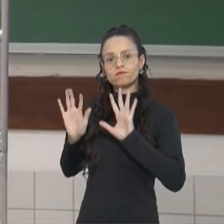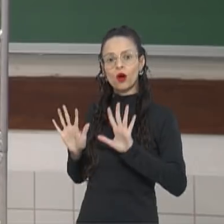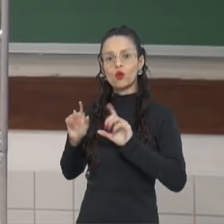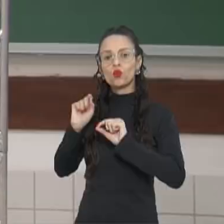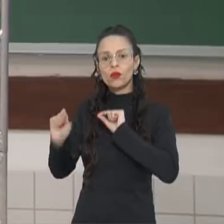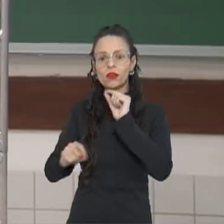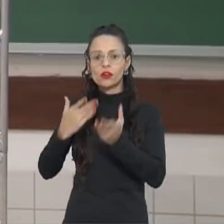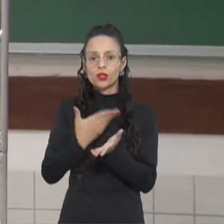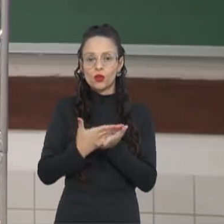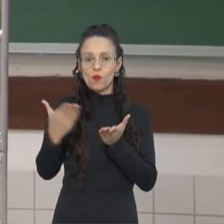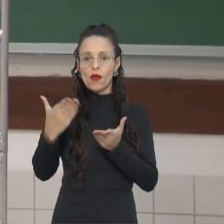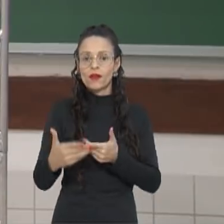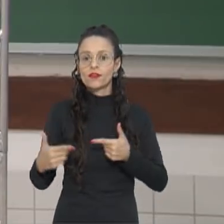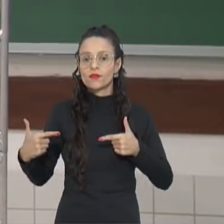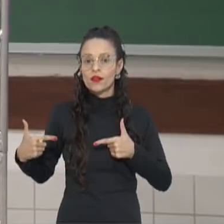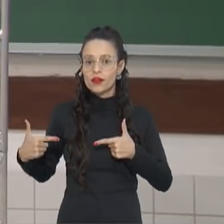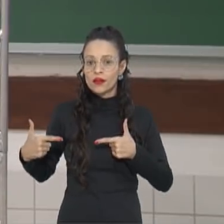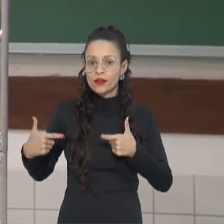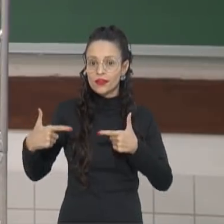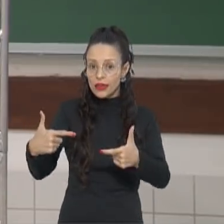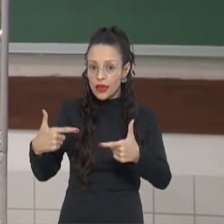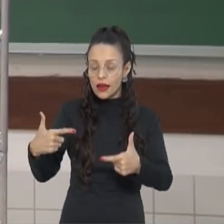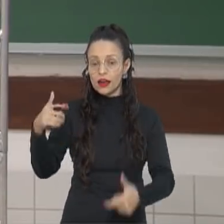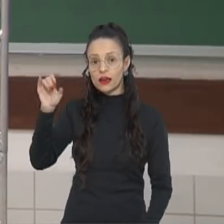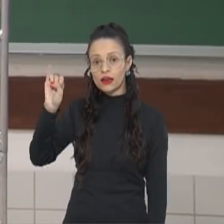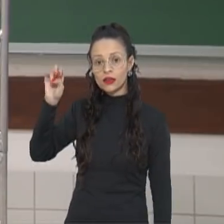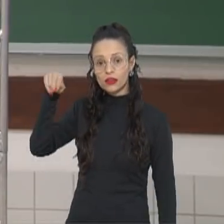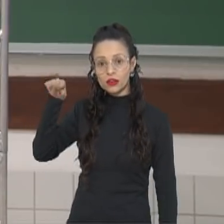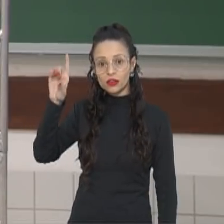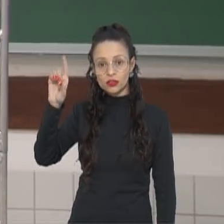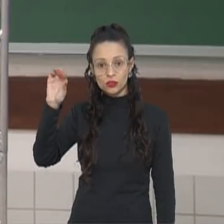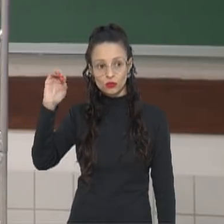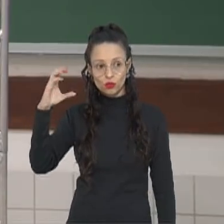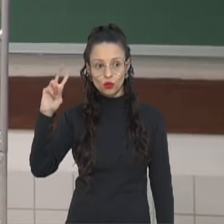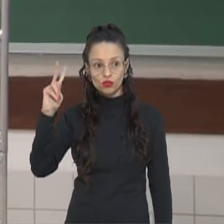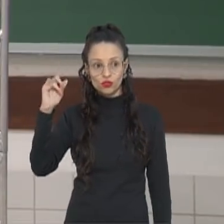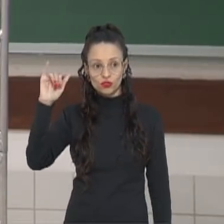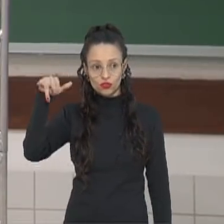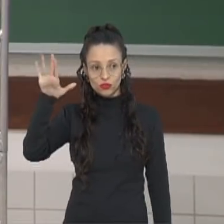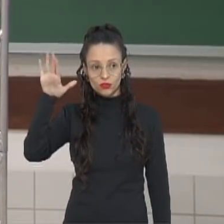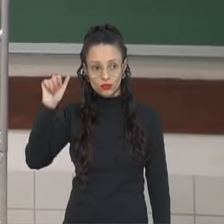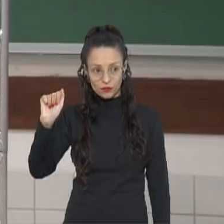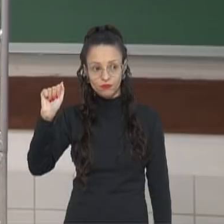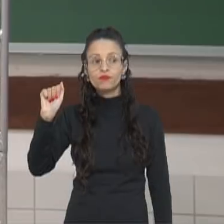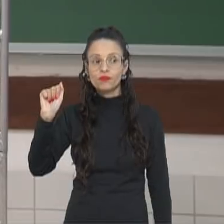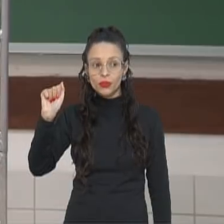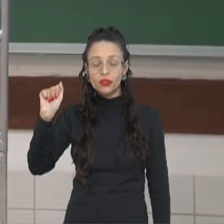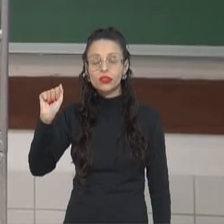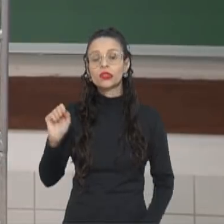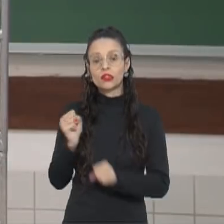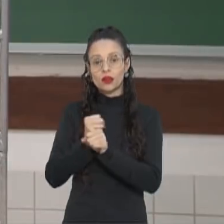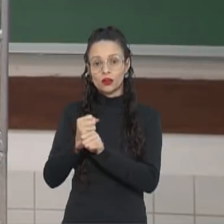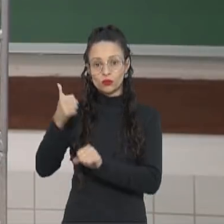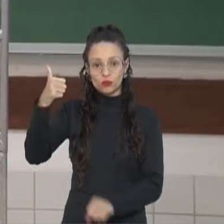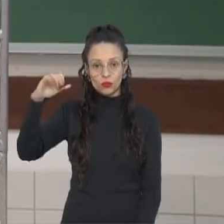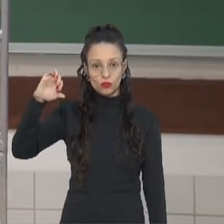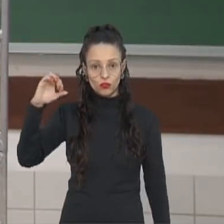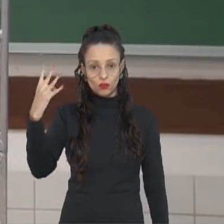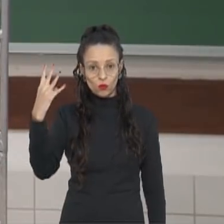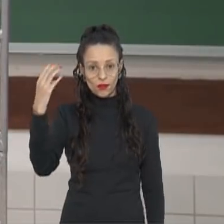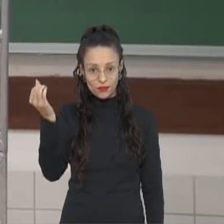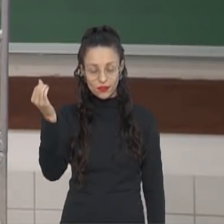chamada Guerra da Indochina. A Guerra da Indochina, de 1946 a